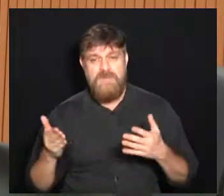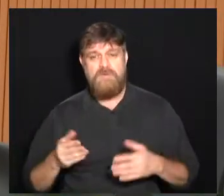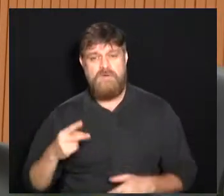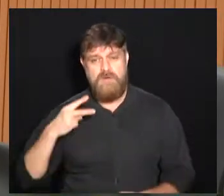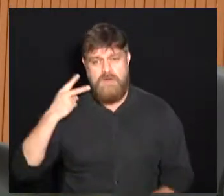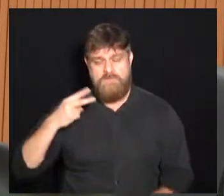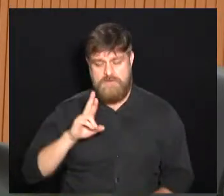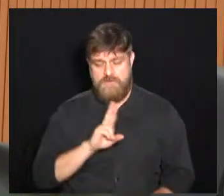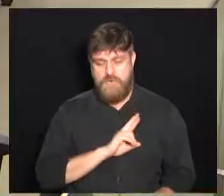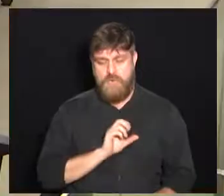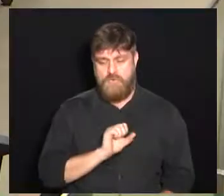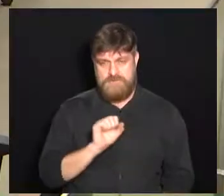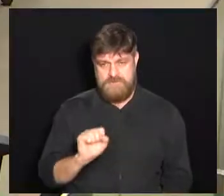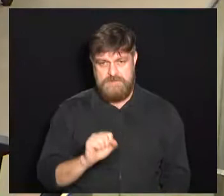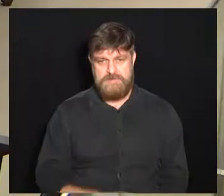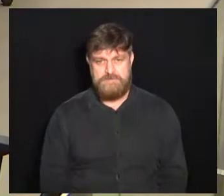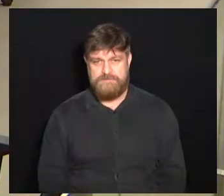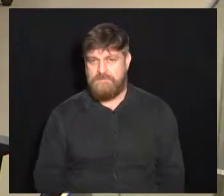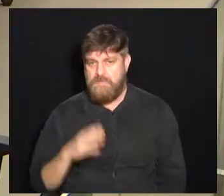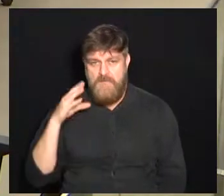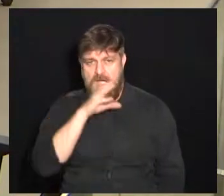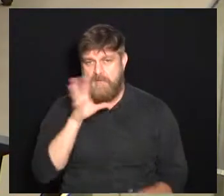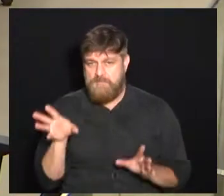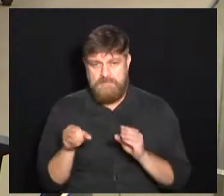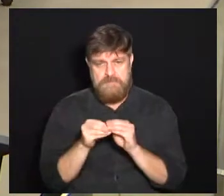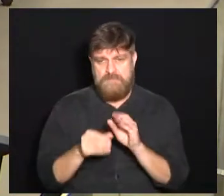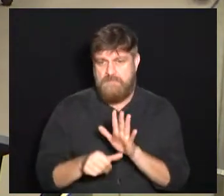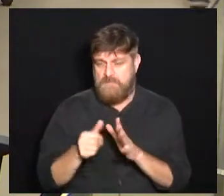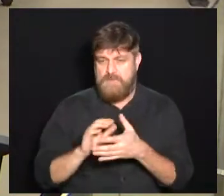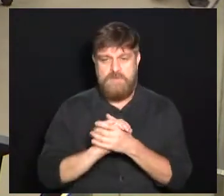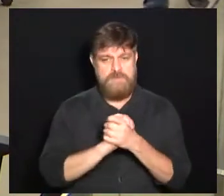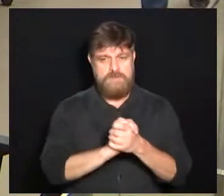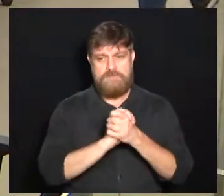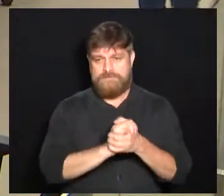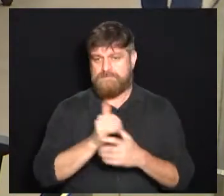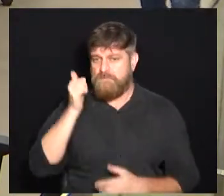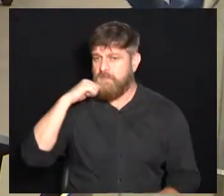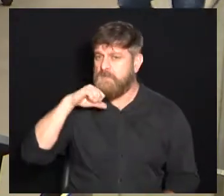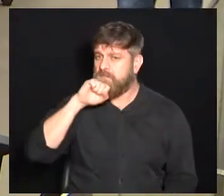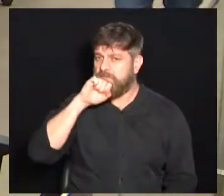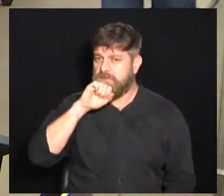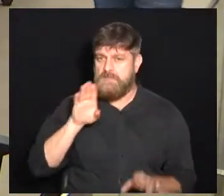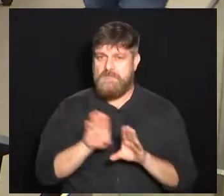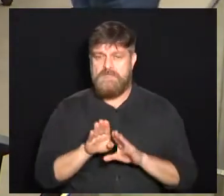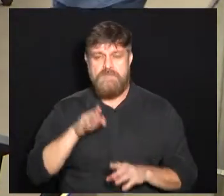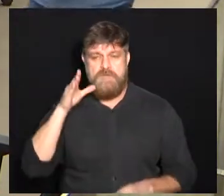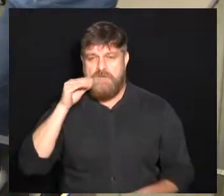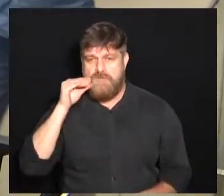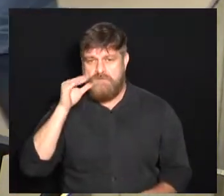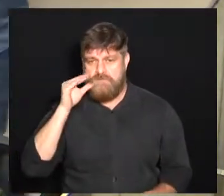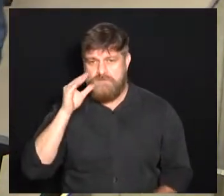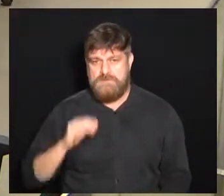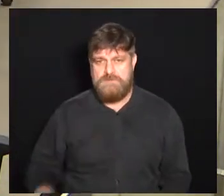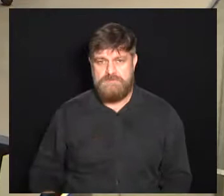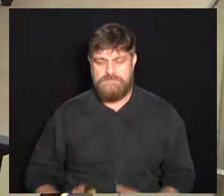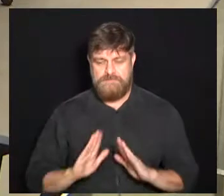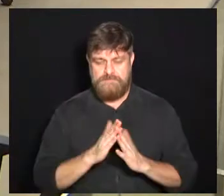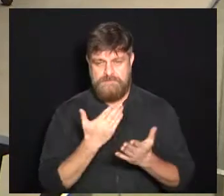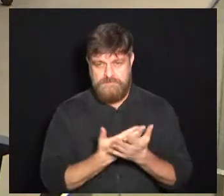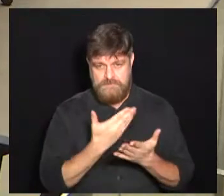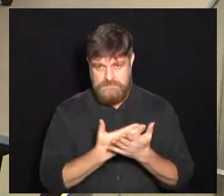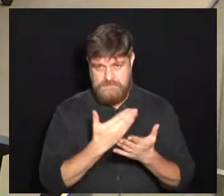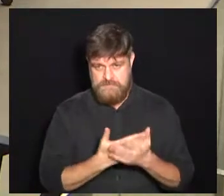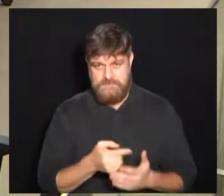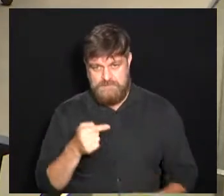vereador Luiz Carlos Rossini. Vou ser bem rápido. Primeiro, cumprimentar mães e servidores das